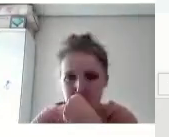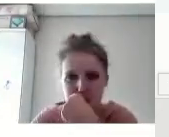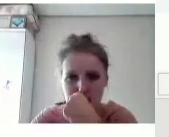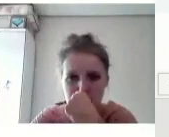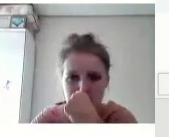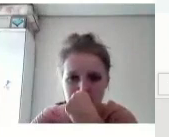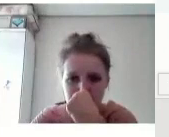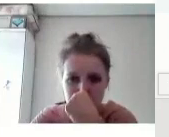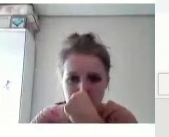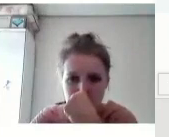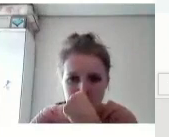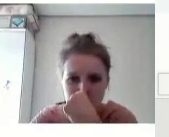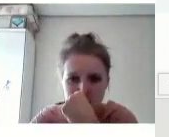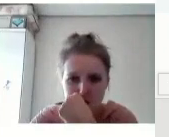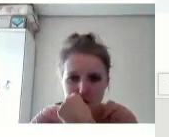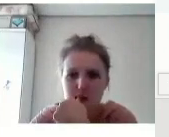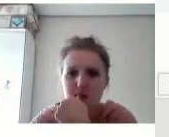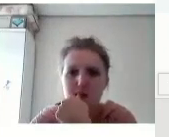funcional sempre